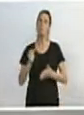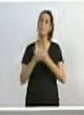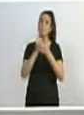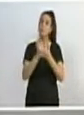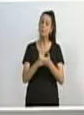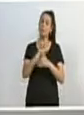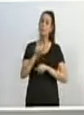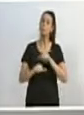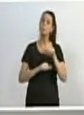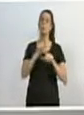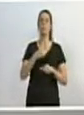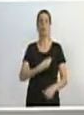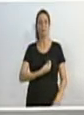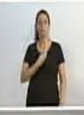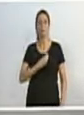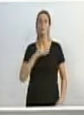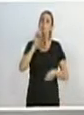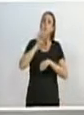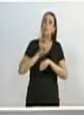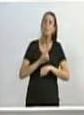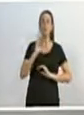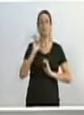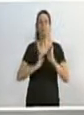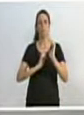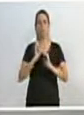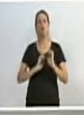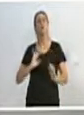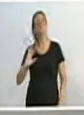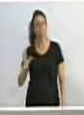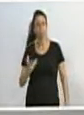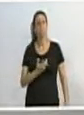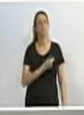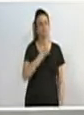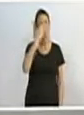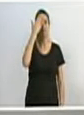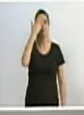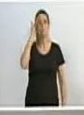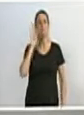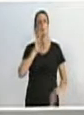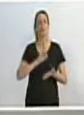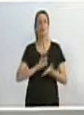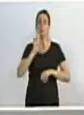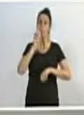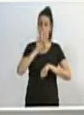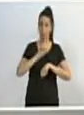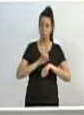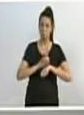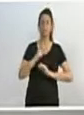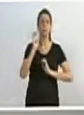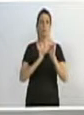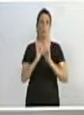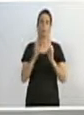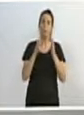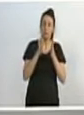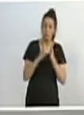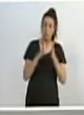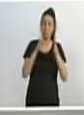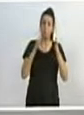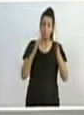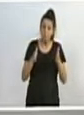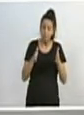porque eles lutam muito. Todo mundo tem conhecimento que um empreendedor de médio porte ou de grande porte,